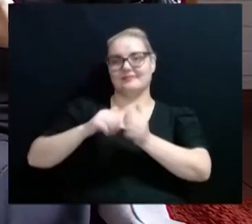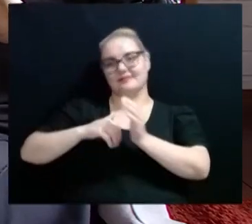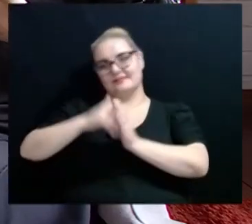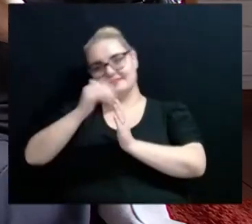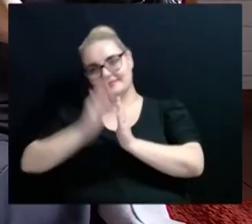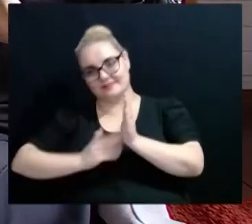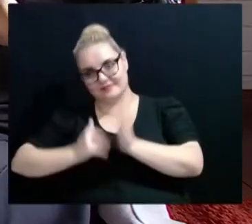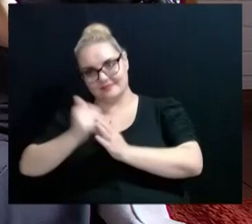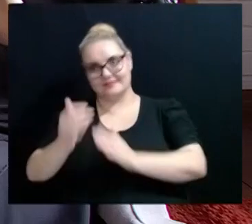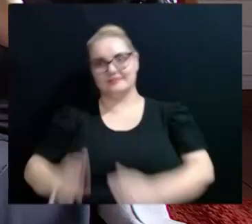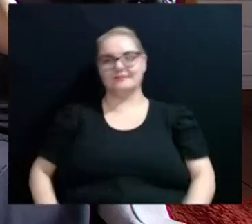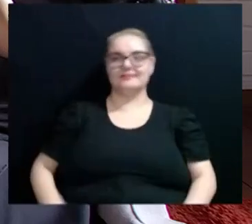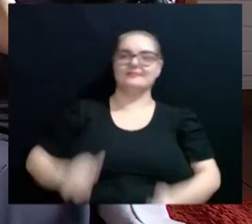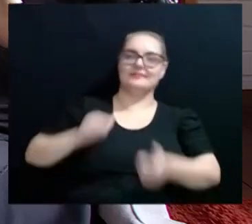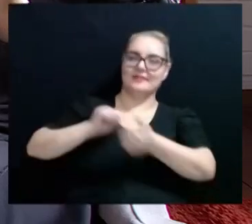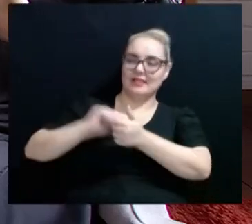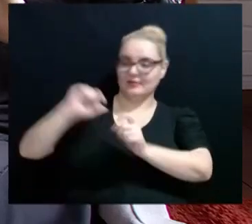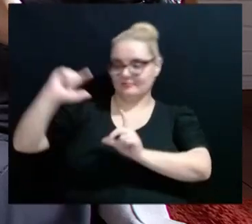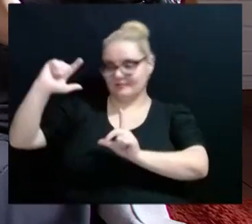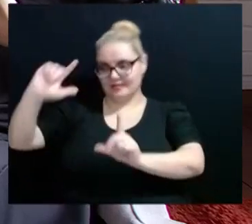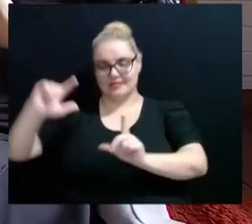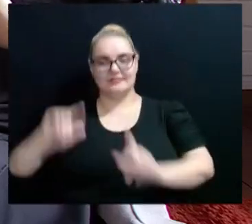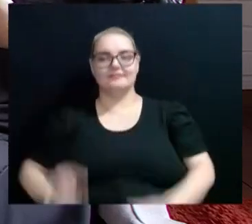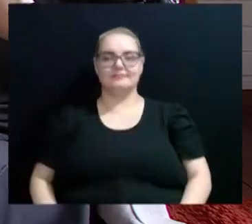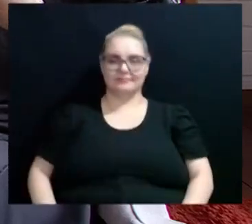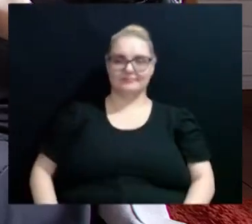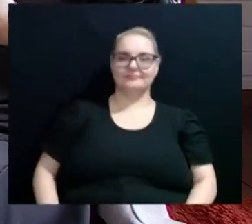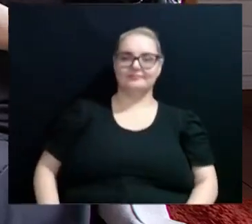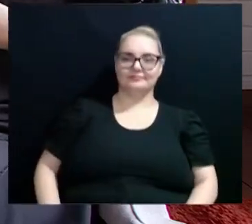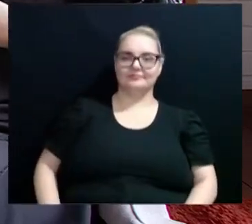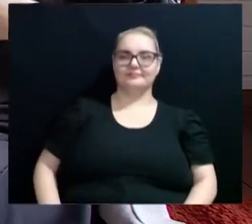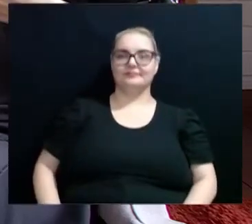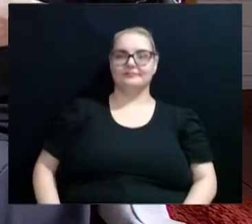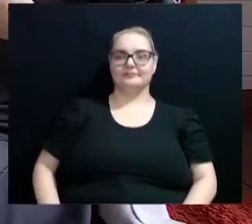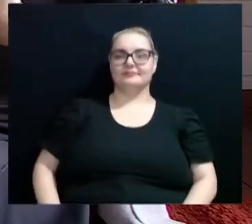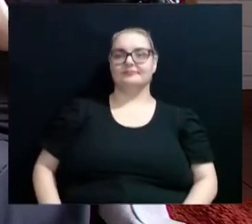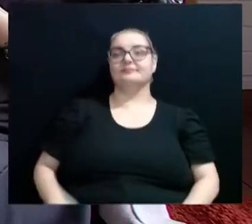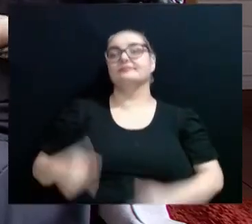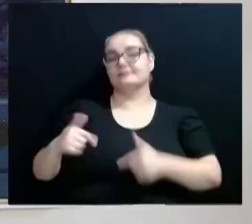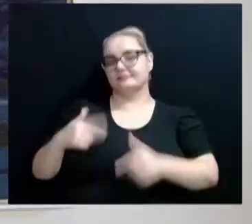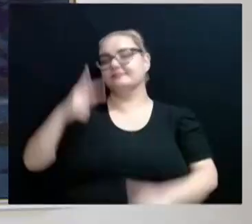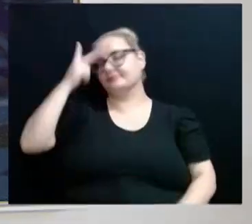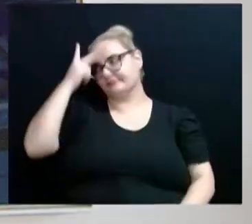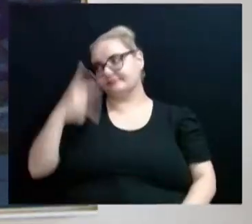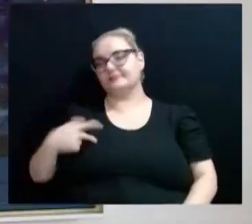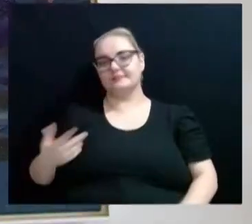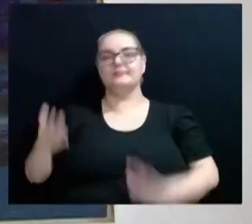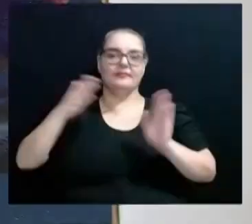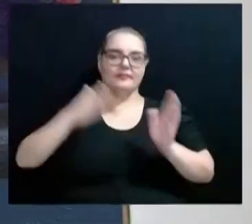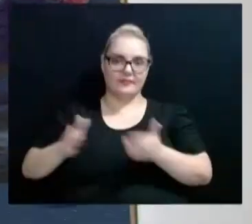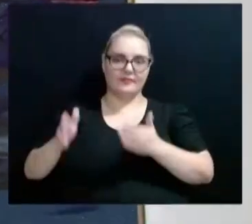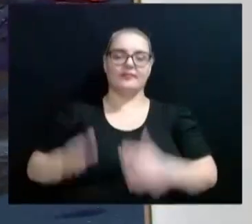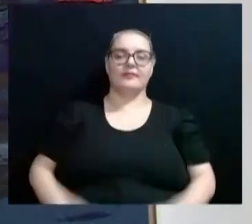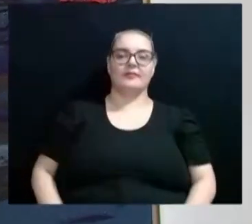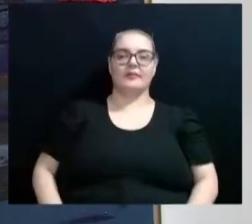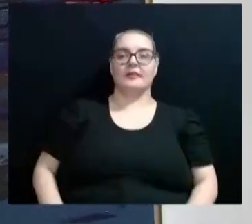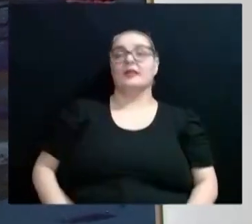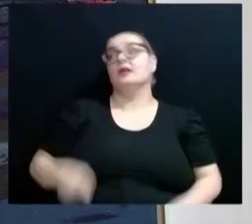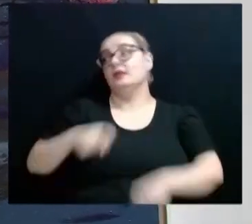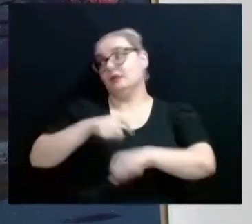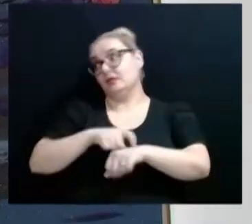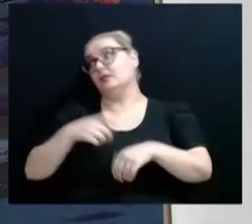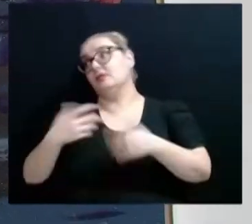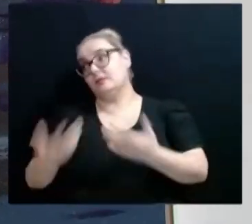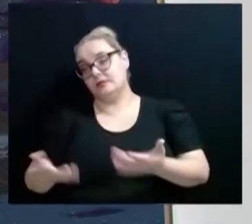de tinta, qualidade da tela. Então, além do trabalho em si, de produção e do